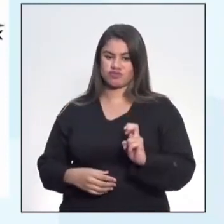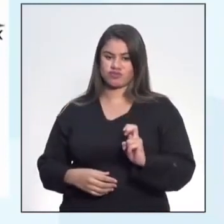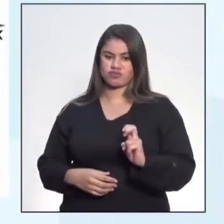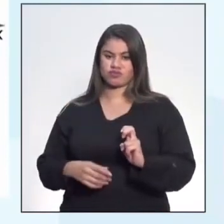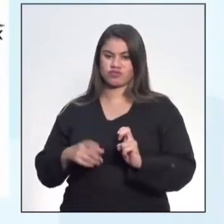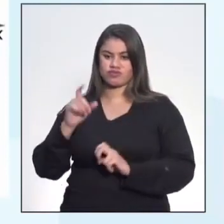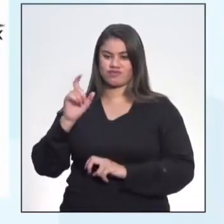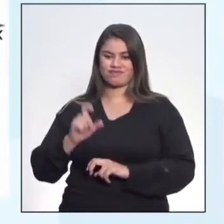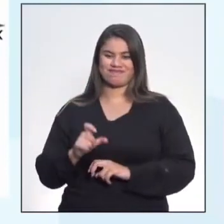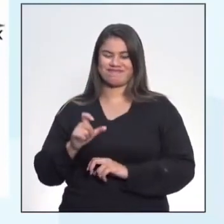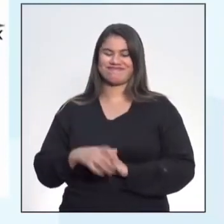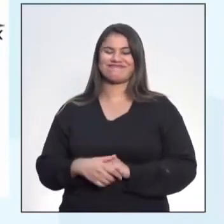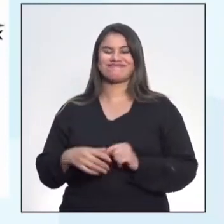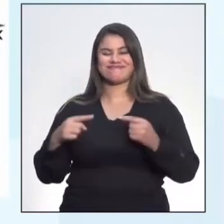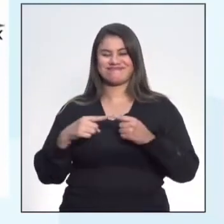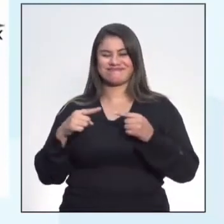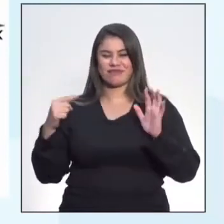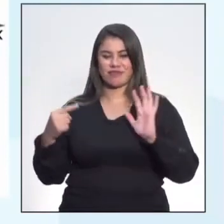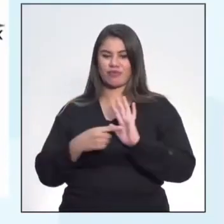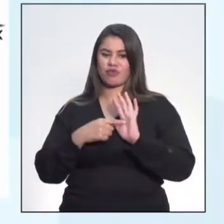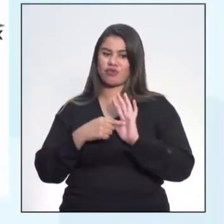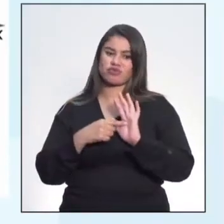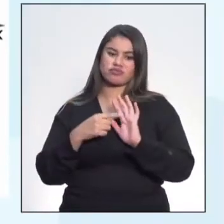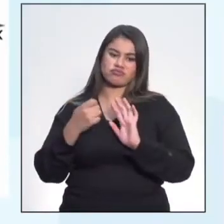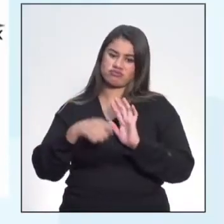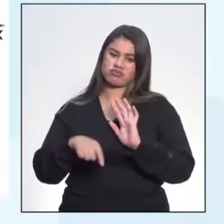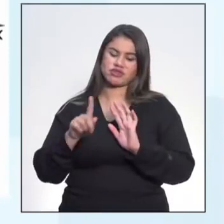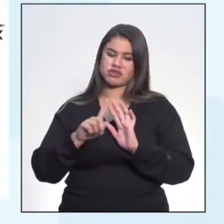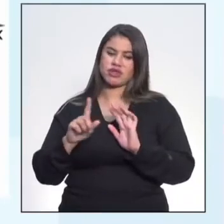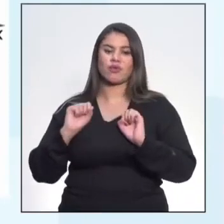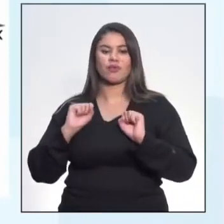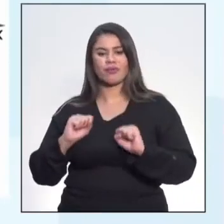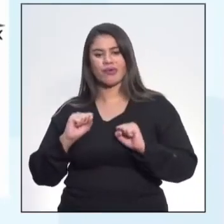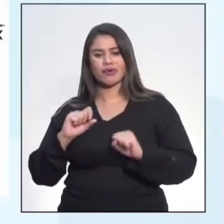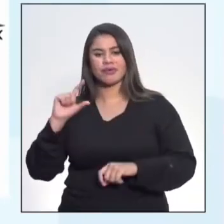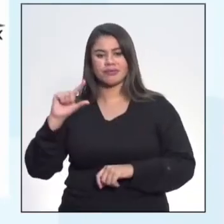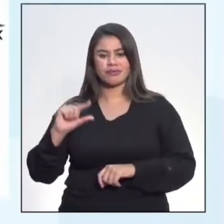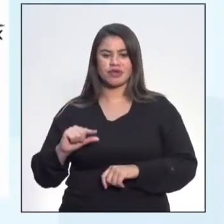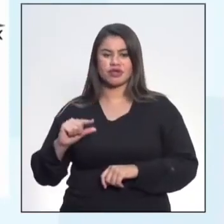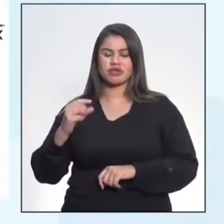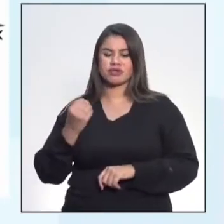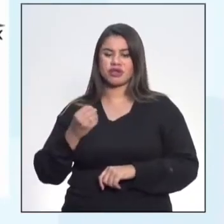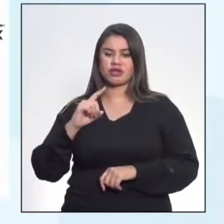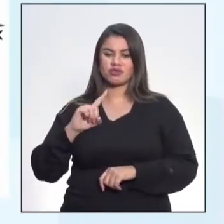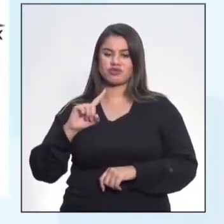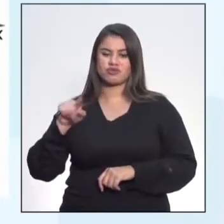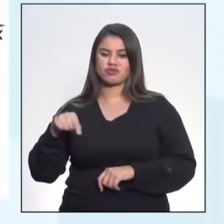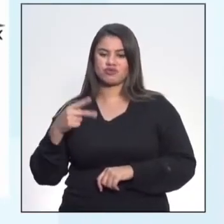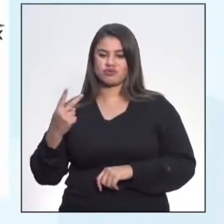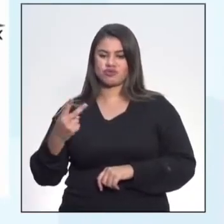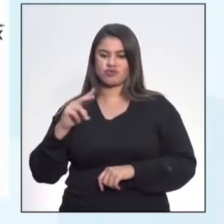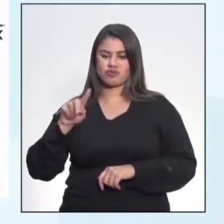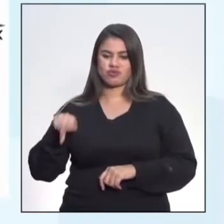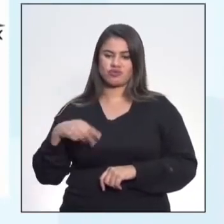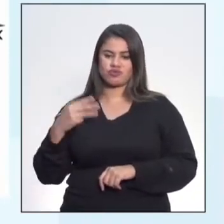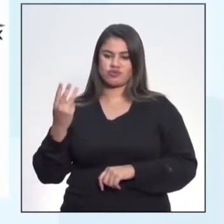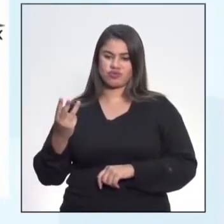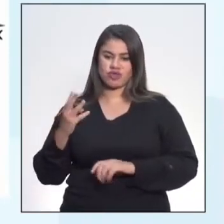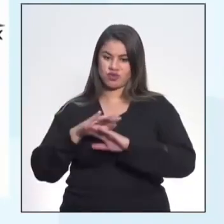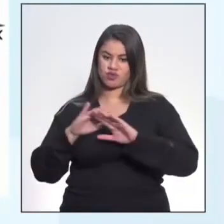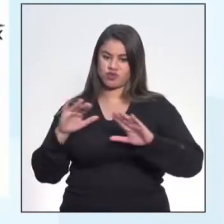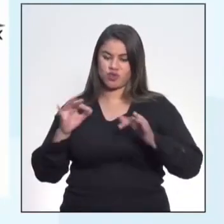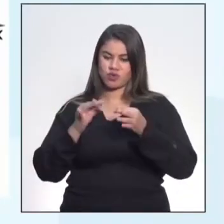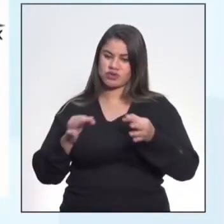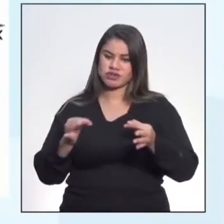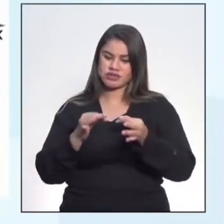preciso fazer tantos pontos, a gente pode fazer menos. Então, eu vou fazer 0, 1, 2 e 3, tá bom? Para não ficar muita coisa. Então, vamos aqui